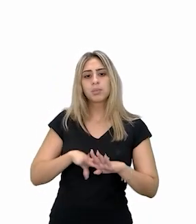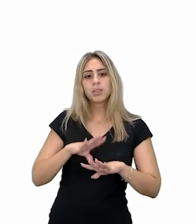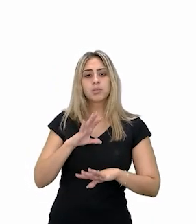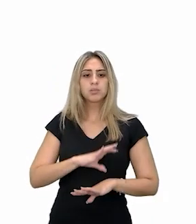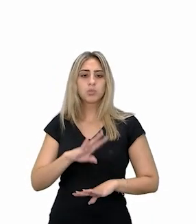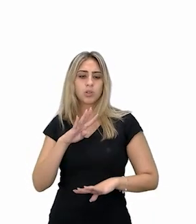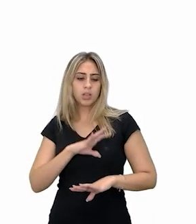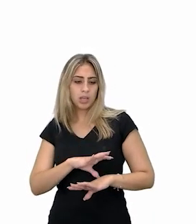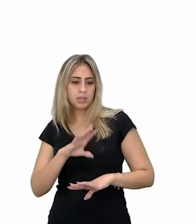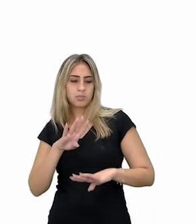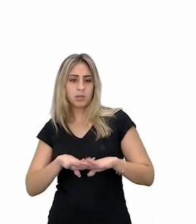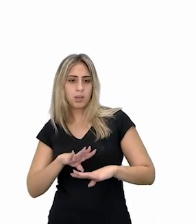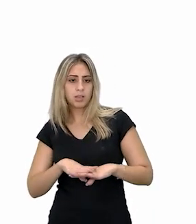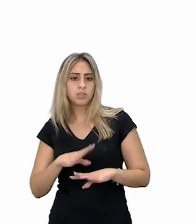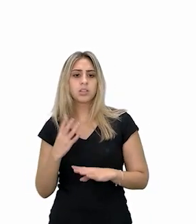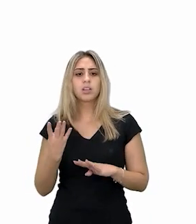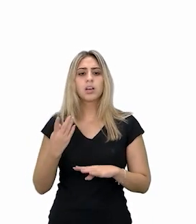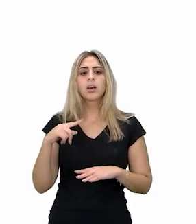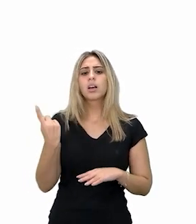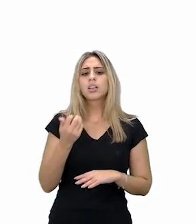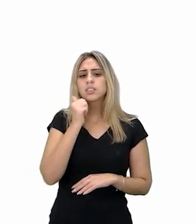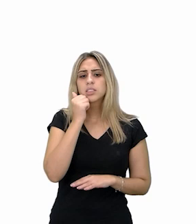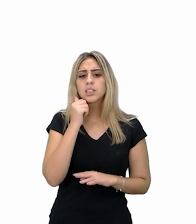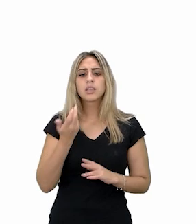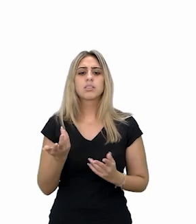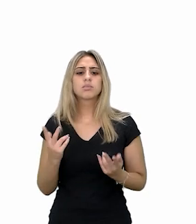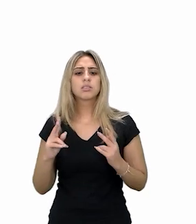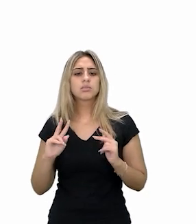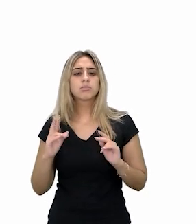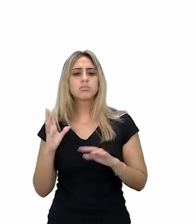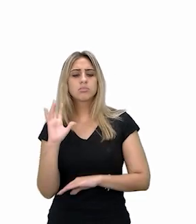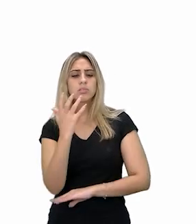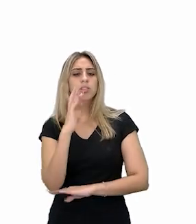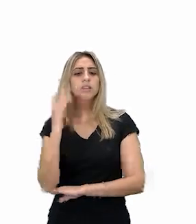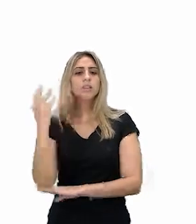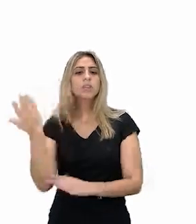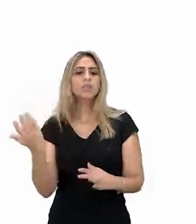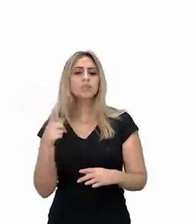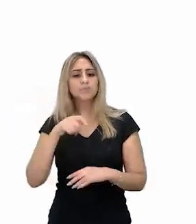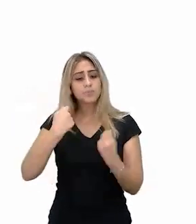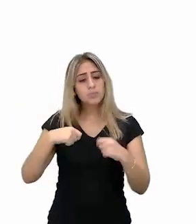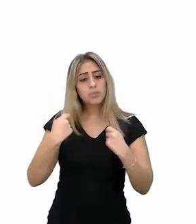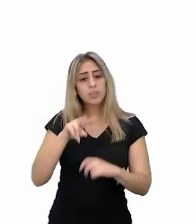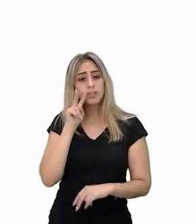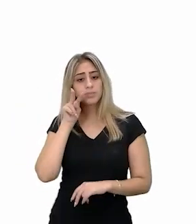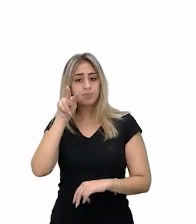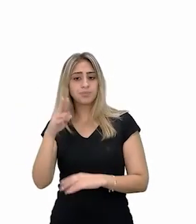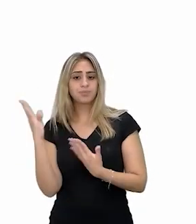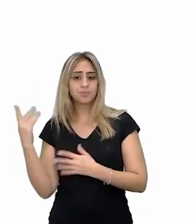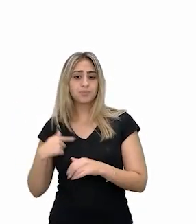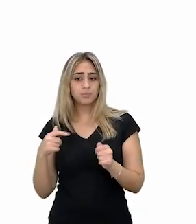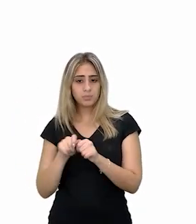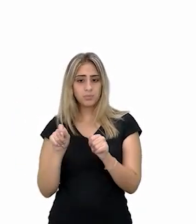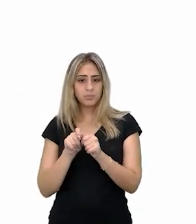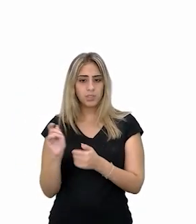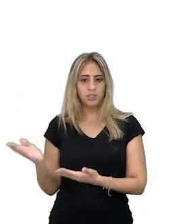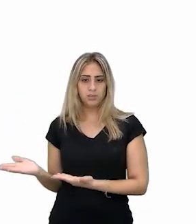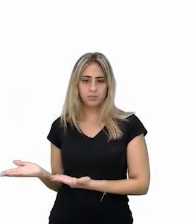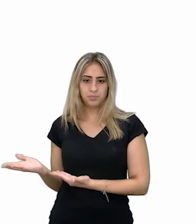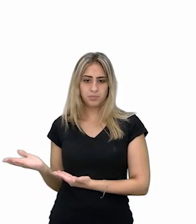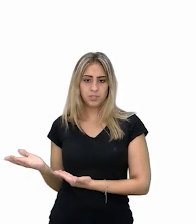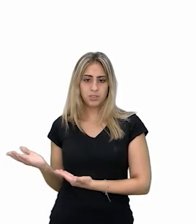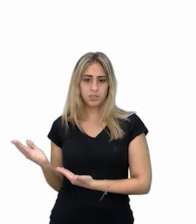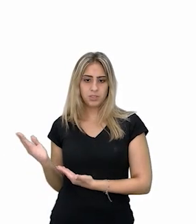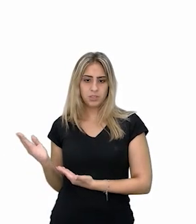português, matemática. Eu falei, ué, cadê ciências da natureza? Então, vocês precisam, olha que eu já até fiz uma estrela aqui embaixo.